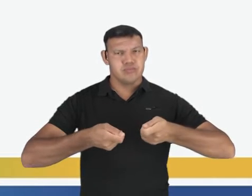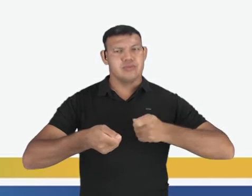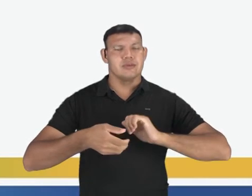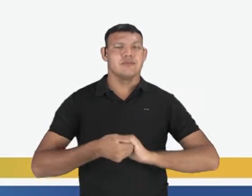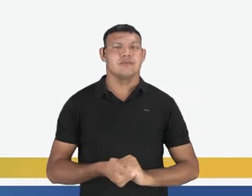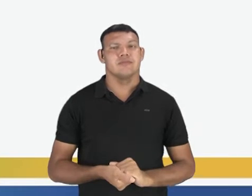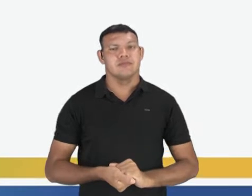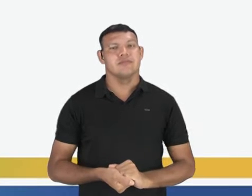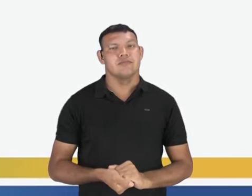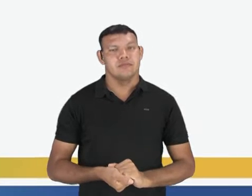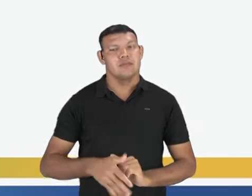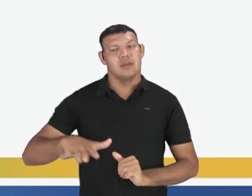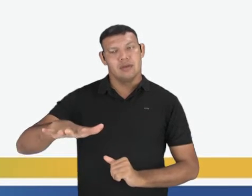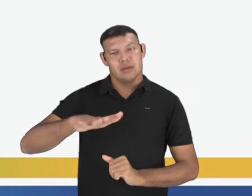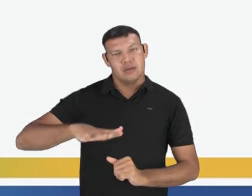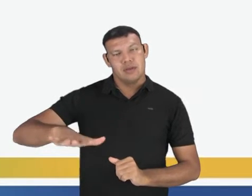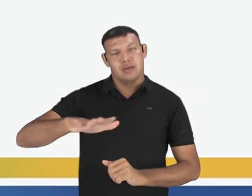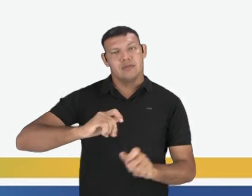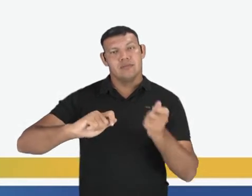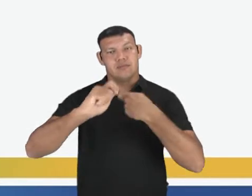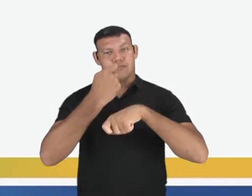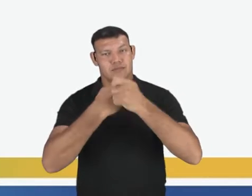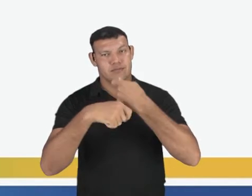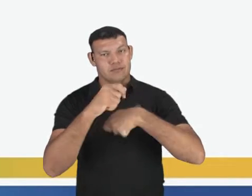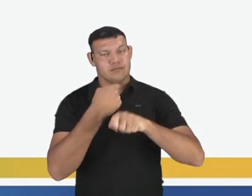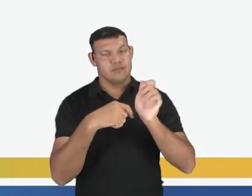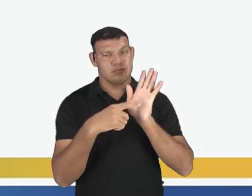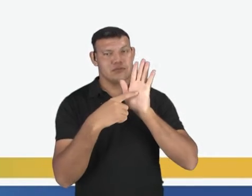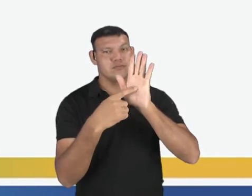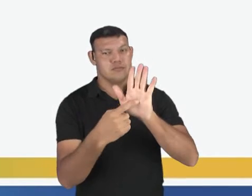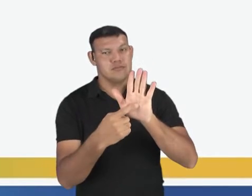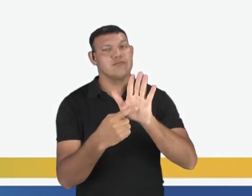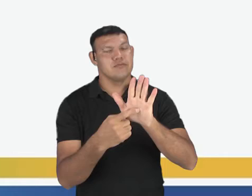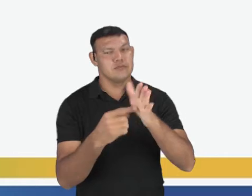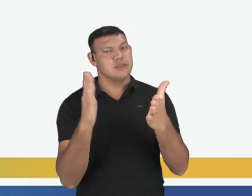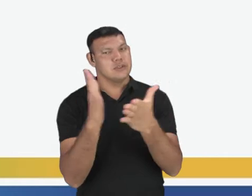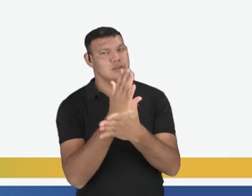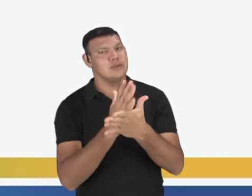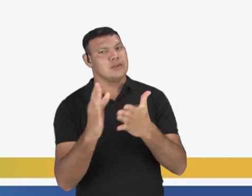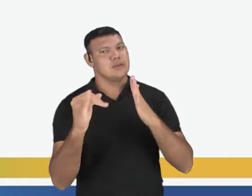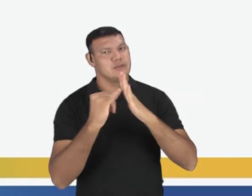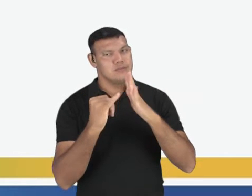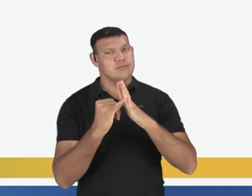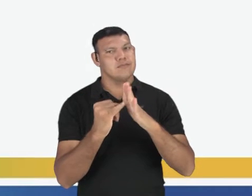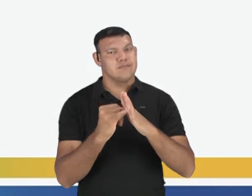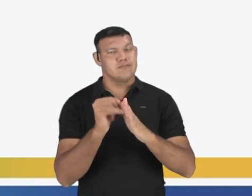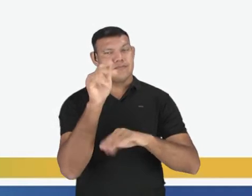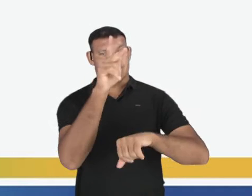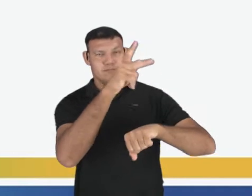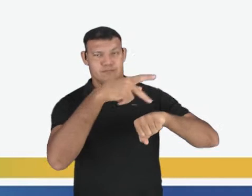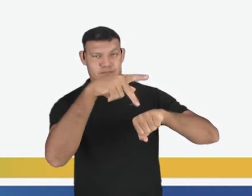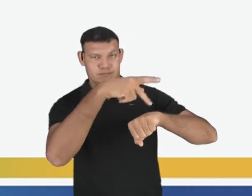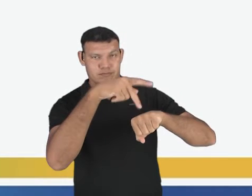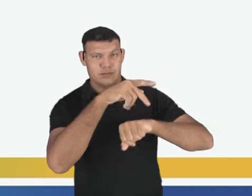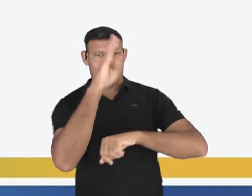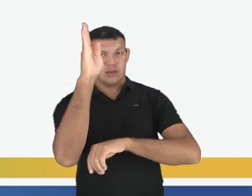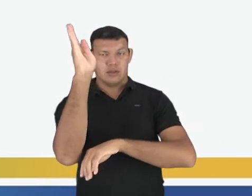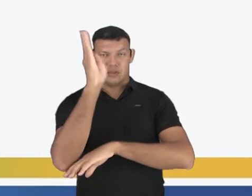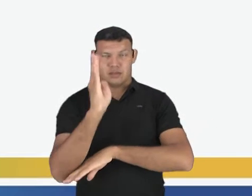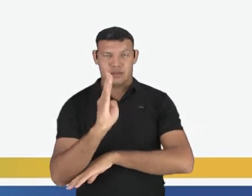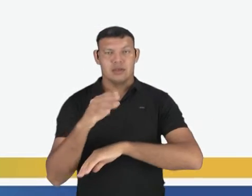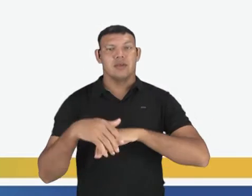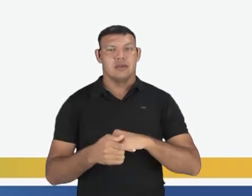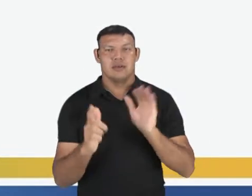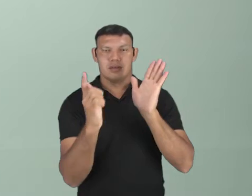aí, claro, o campo econômico, como a gente vai ver daqui a pouco de algumas instituições, né, no nosso país que tem aí